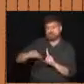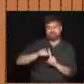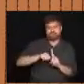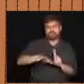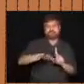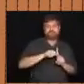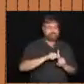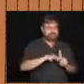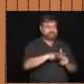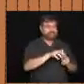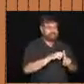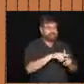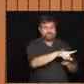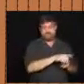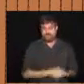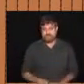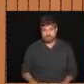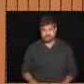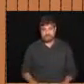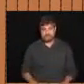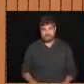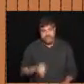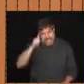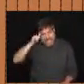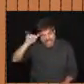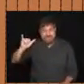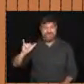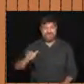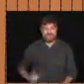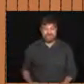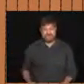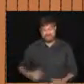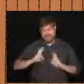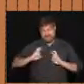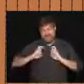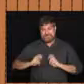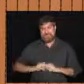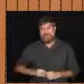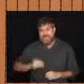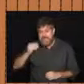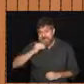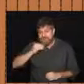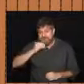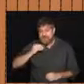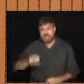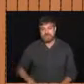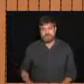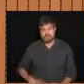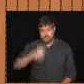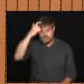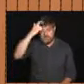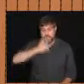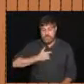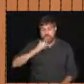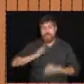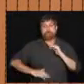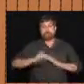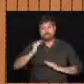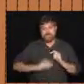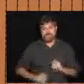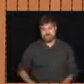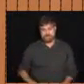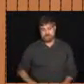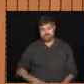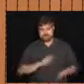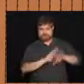ela esteja com sintomas leves. Agora eu vou falar aqui algumas medidas que eu tomei como prefeito e